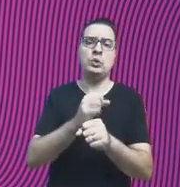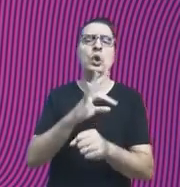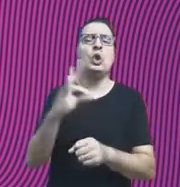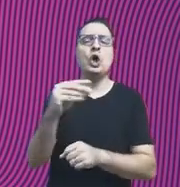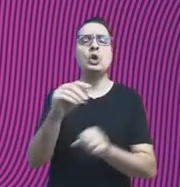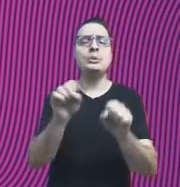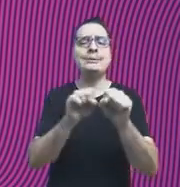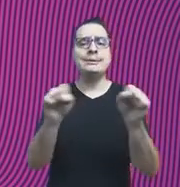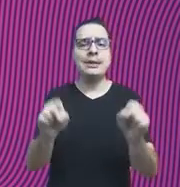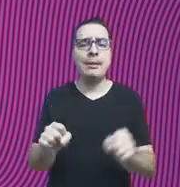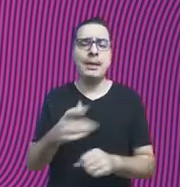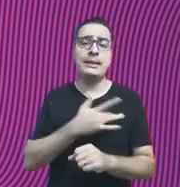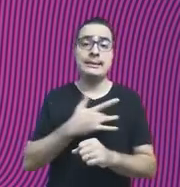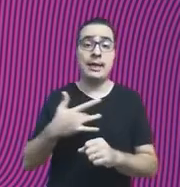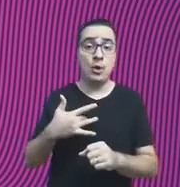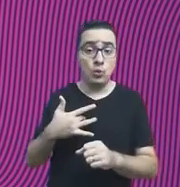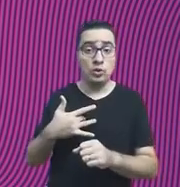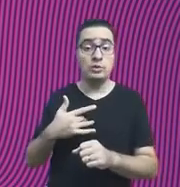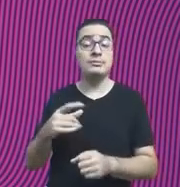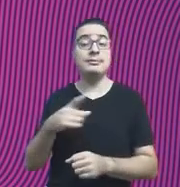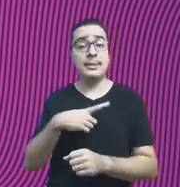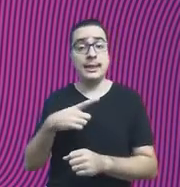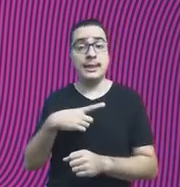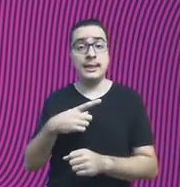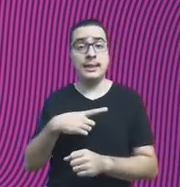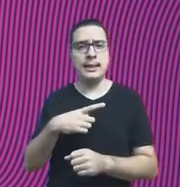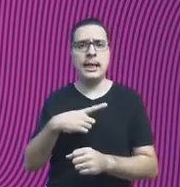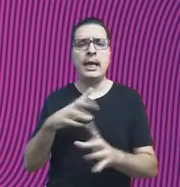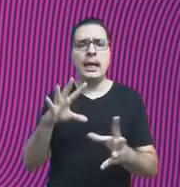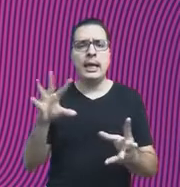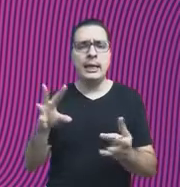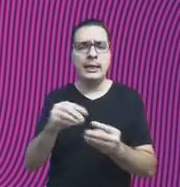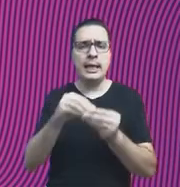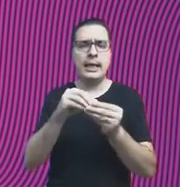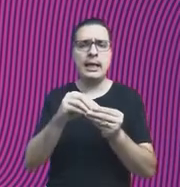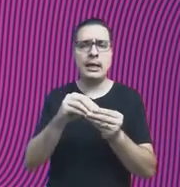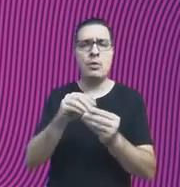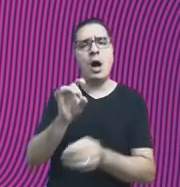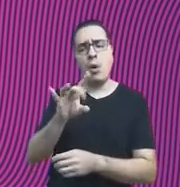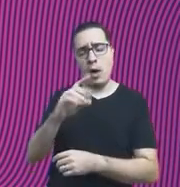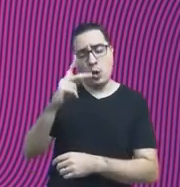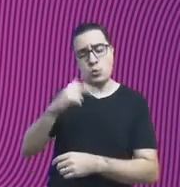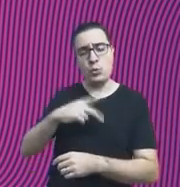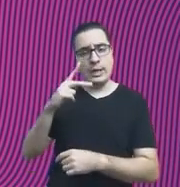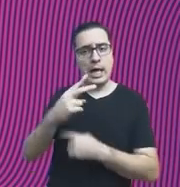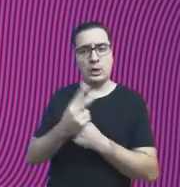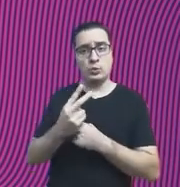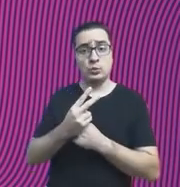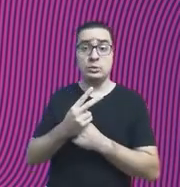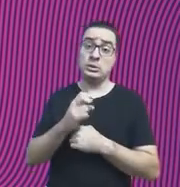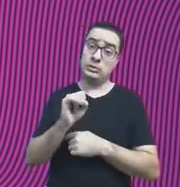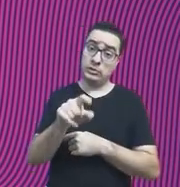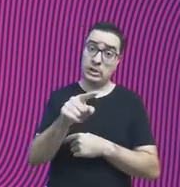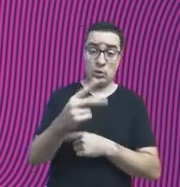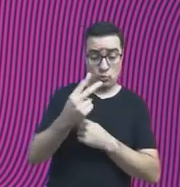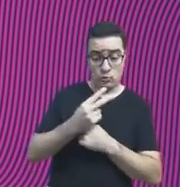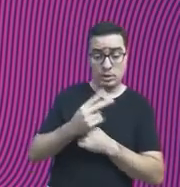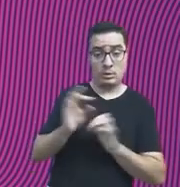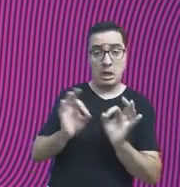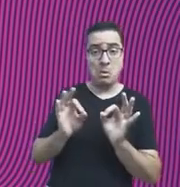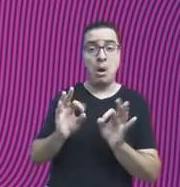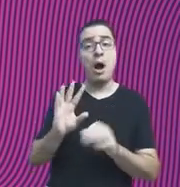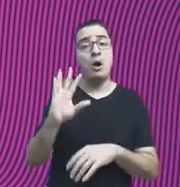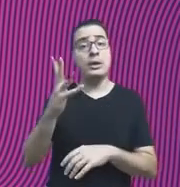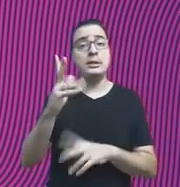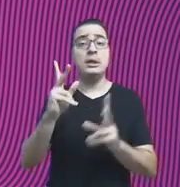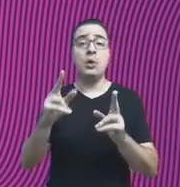serão compulsoriamente integrados ao autocuidado. Ou você se cuida, ou como acontece na indústria de seguros, ou você